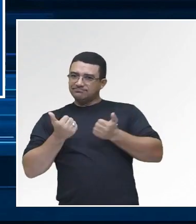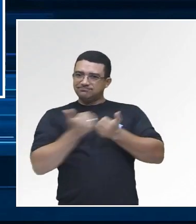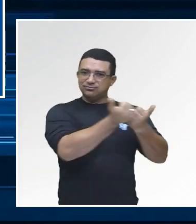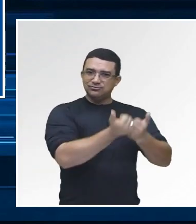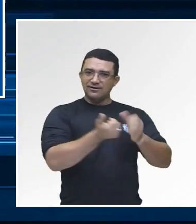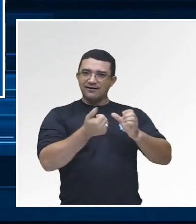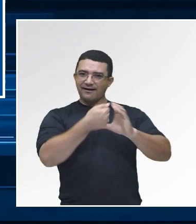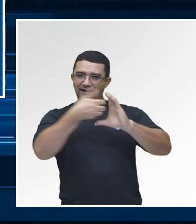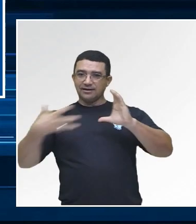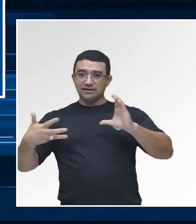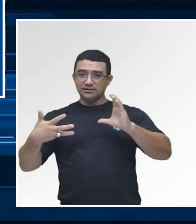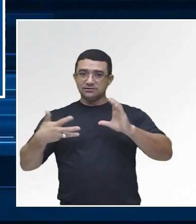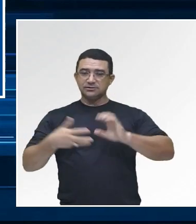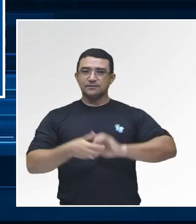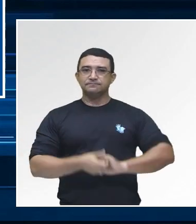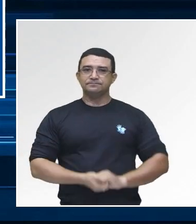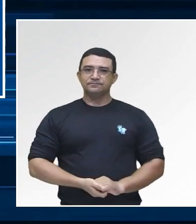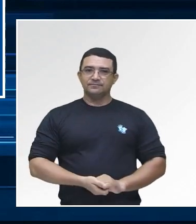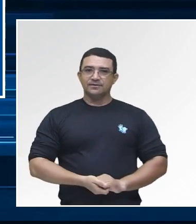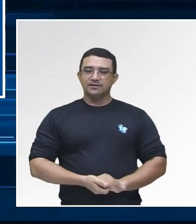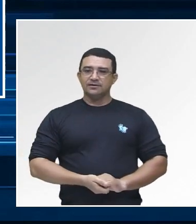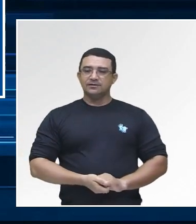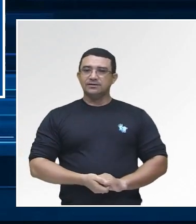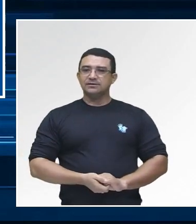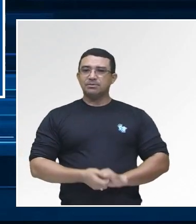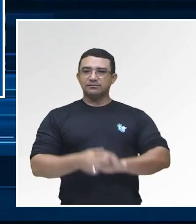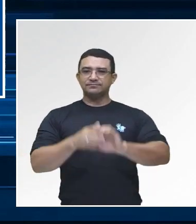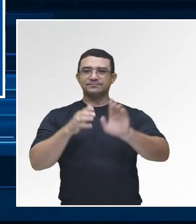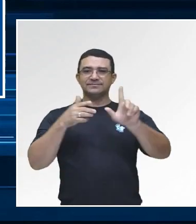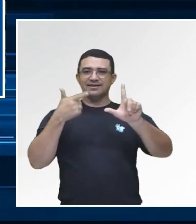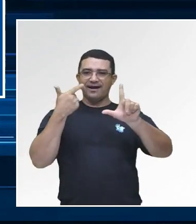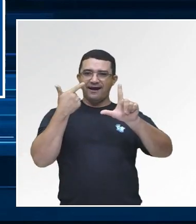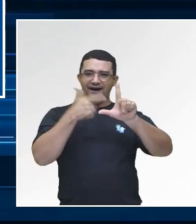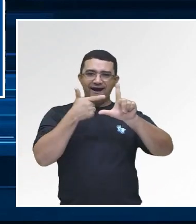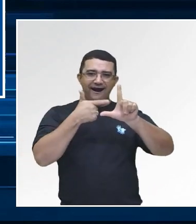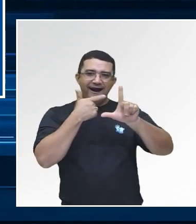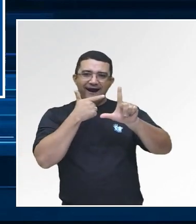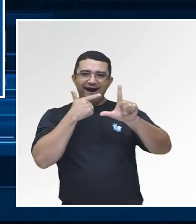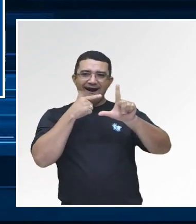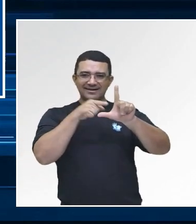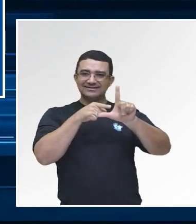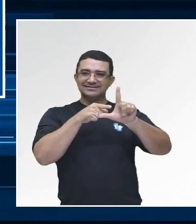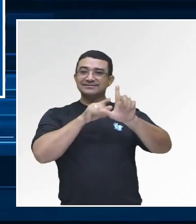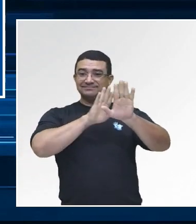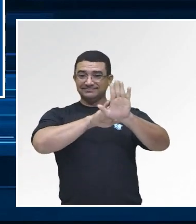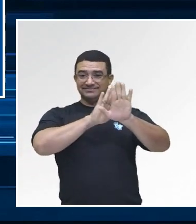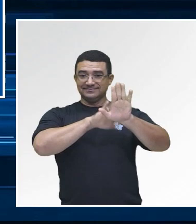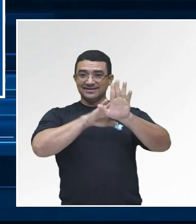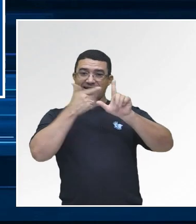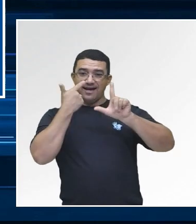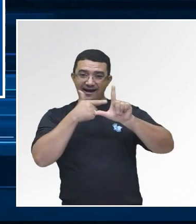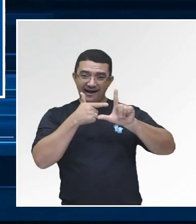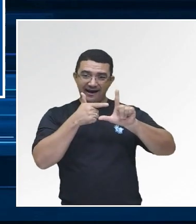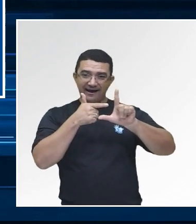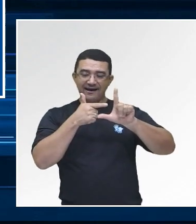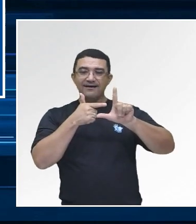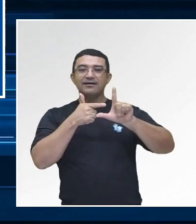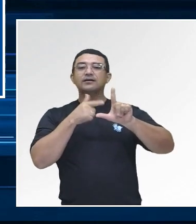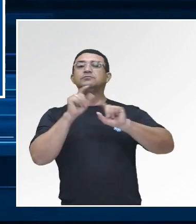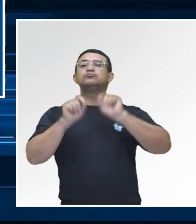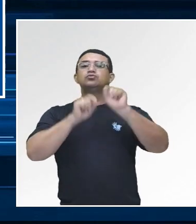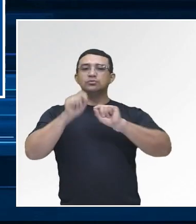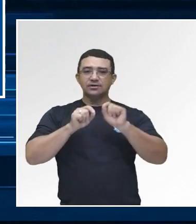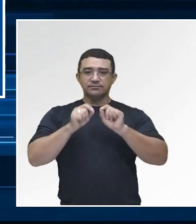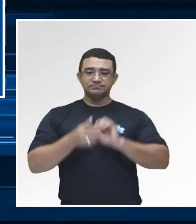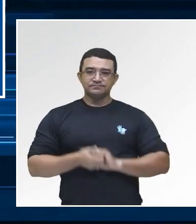A ironia, né, que é a construção de uma frase com inversão do sentido, ou seja,